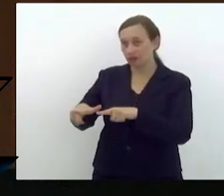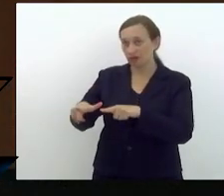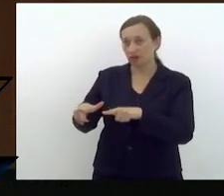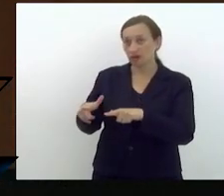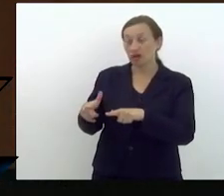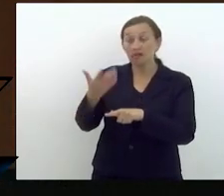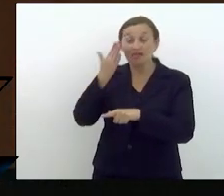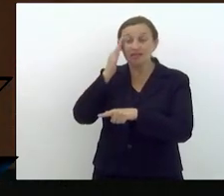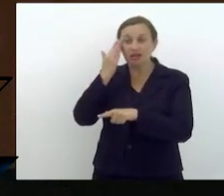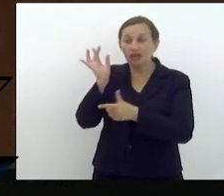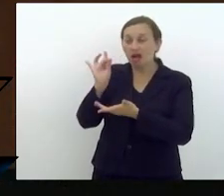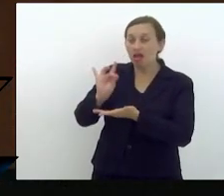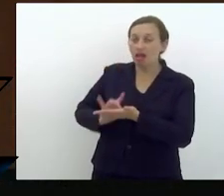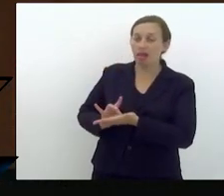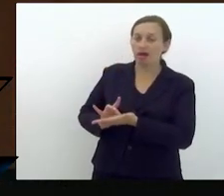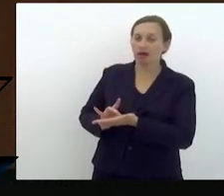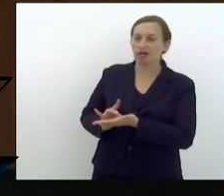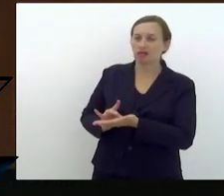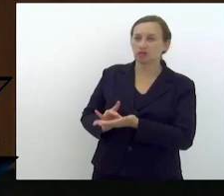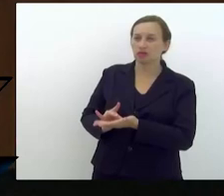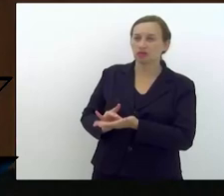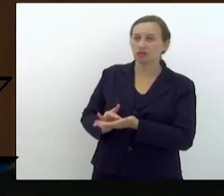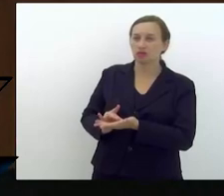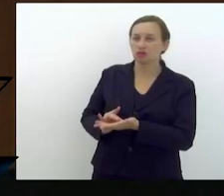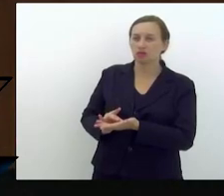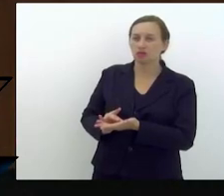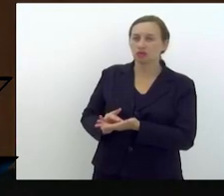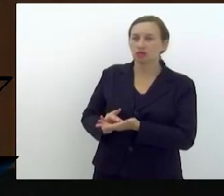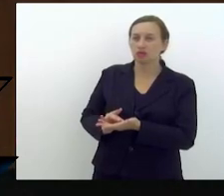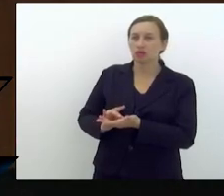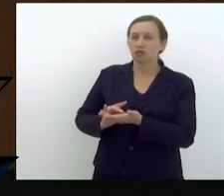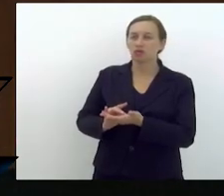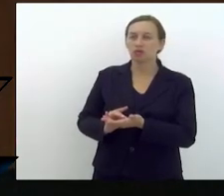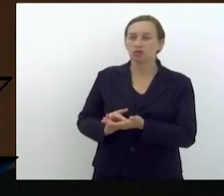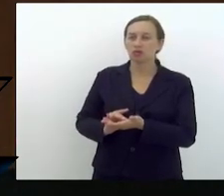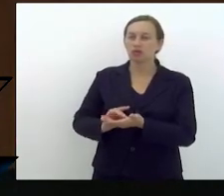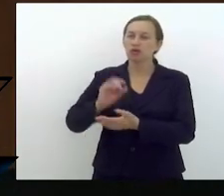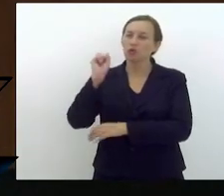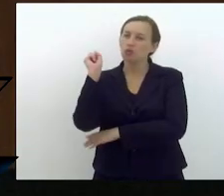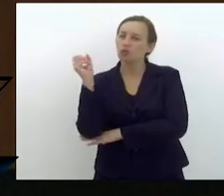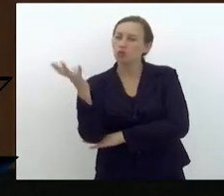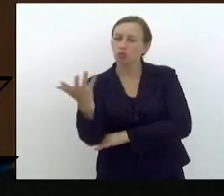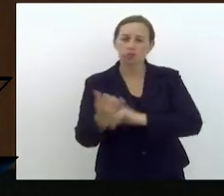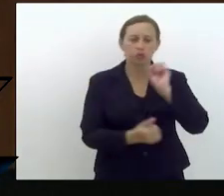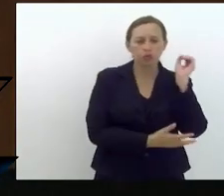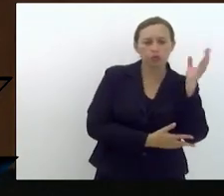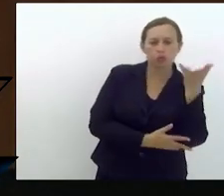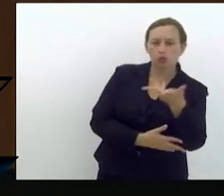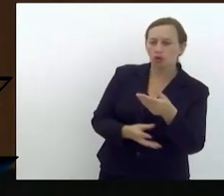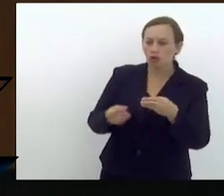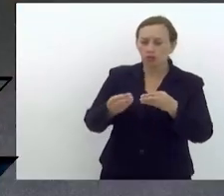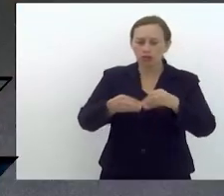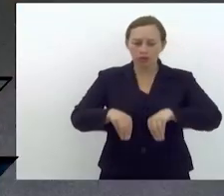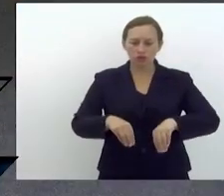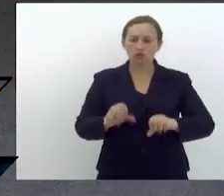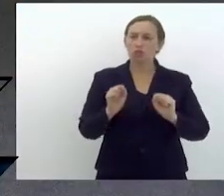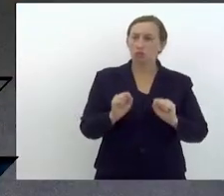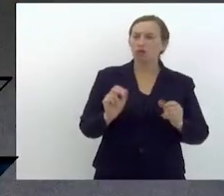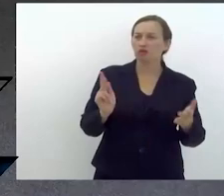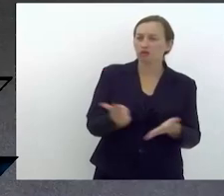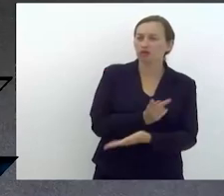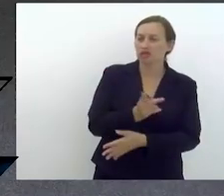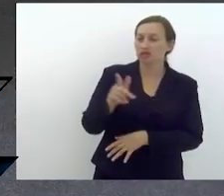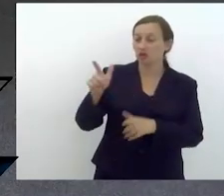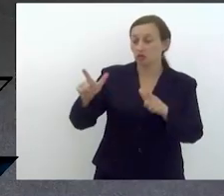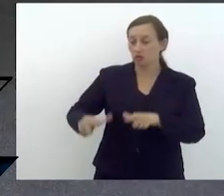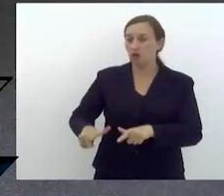e entender a realidade que ambiental e os danos ambientais que podem ocorrer para aquela região porque é